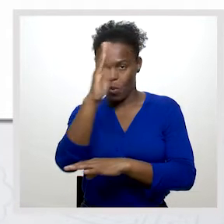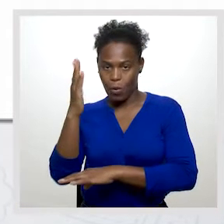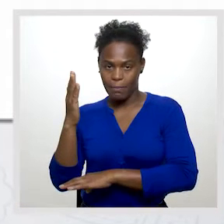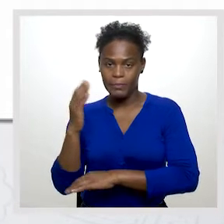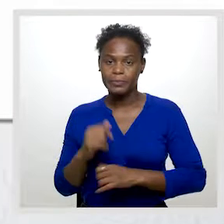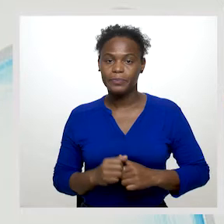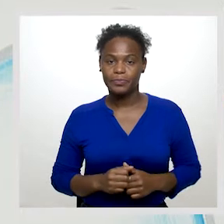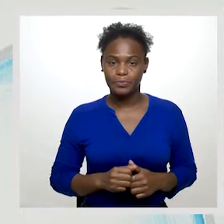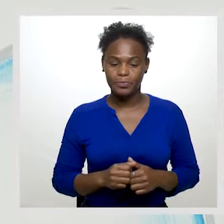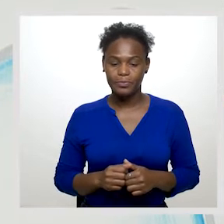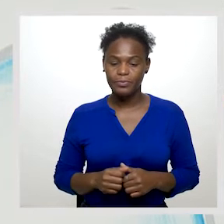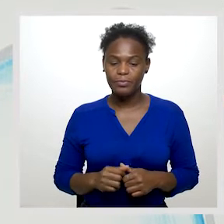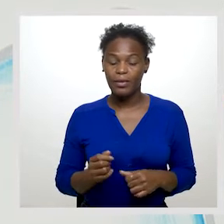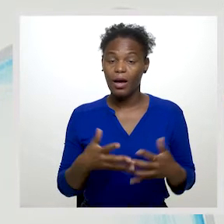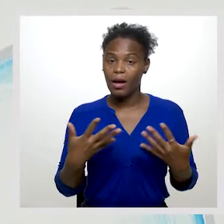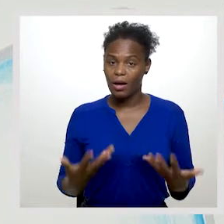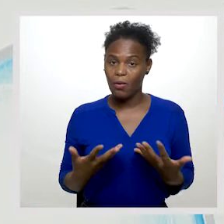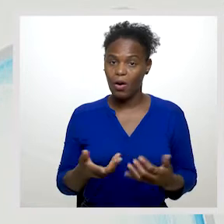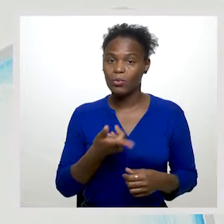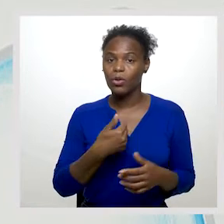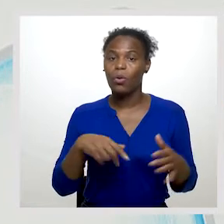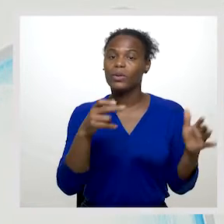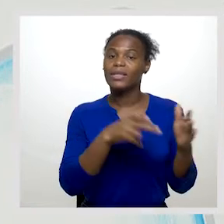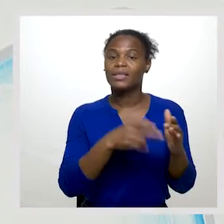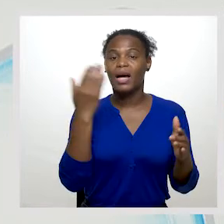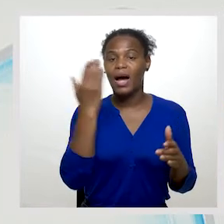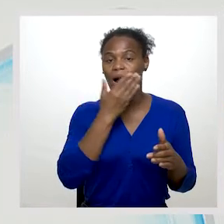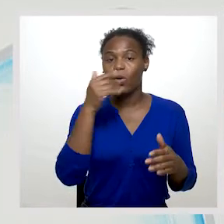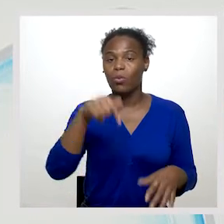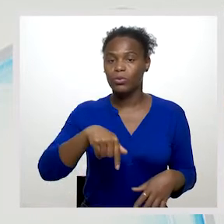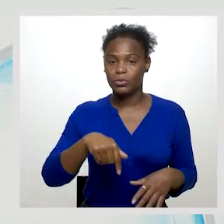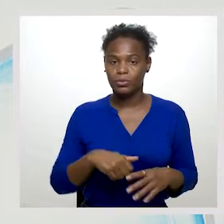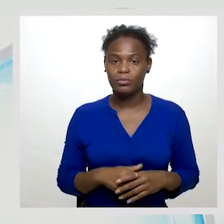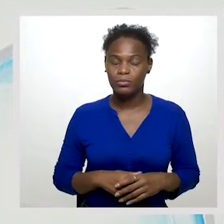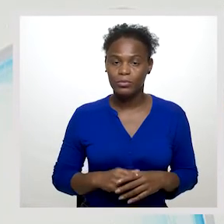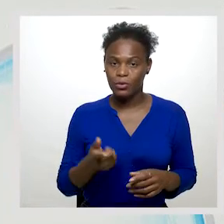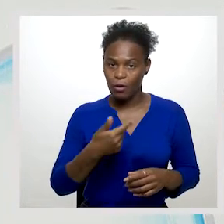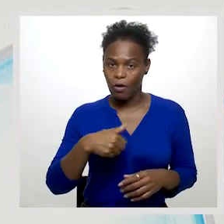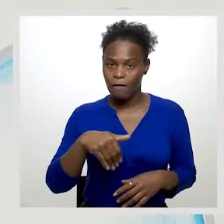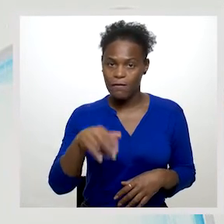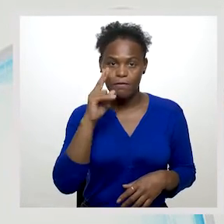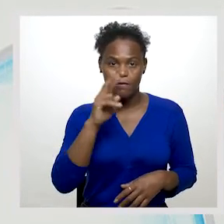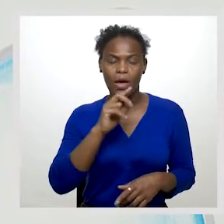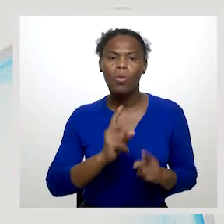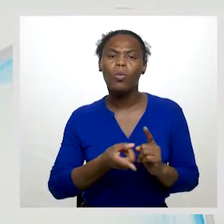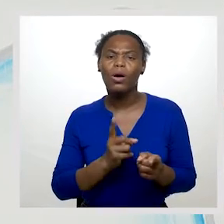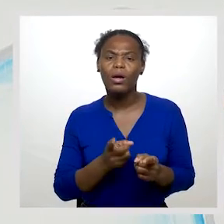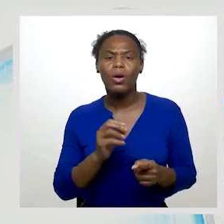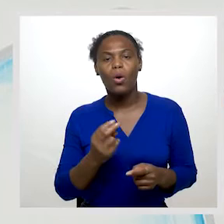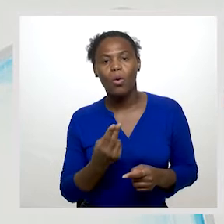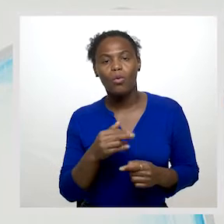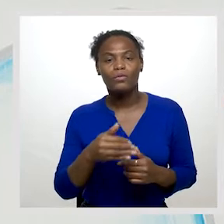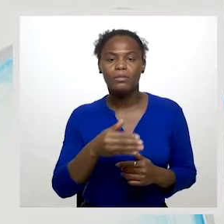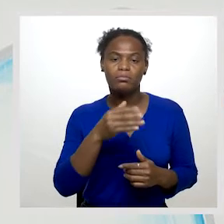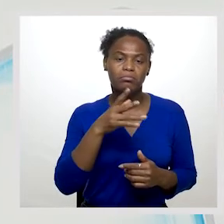florestas. Agora, vamos entrar na nossa aula de hoje. Vamos ver o que é, ou então